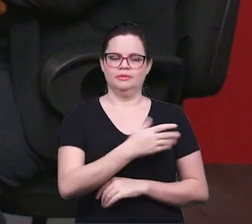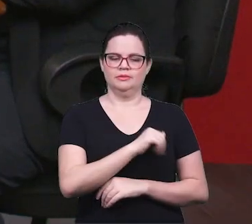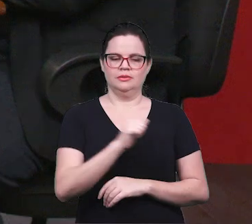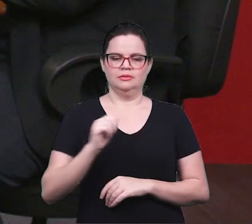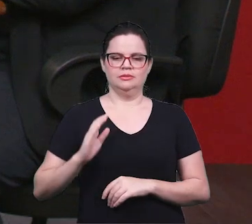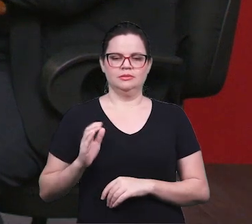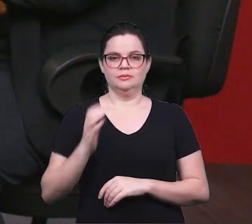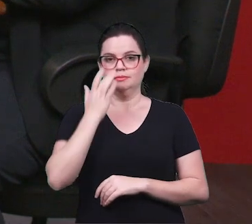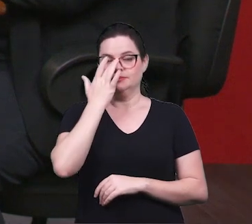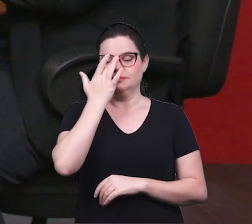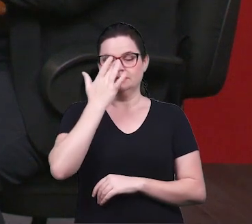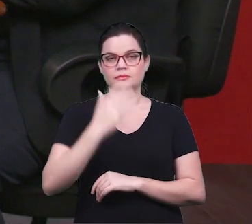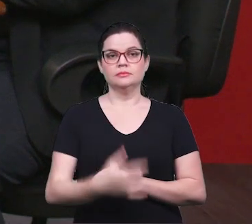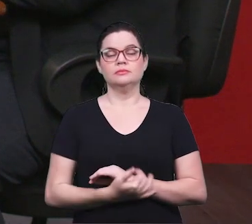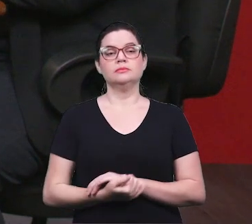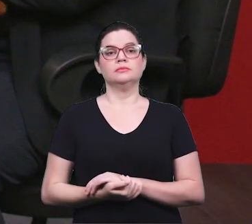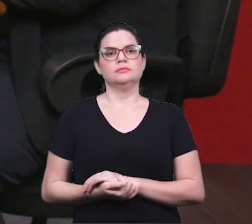Amém.